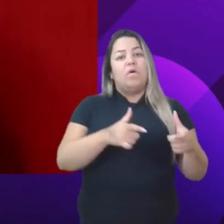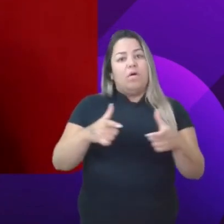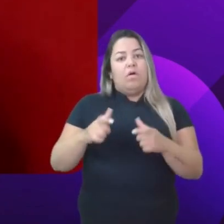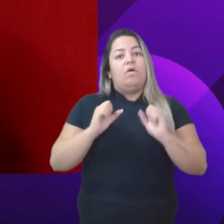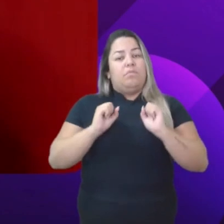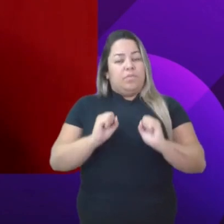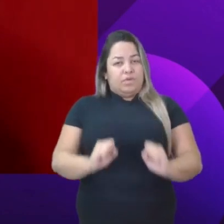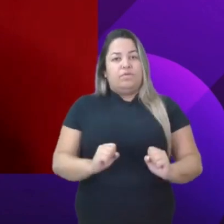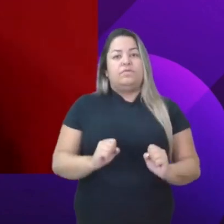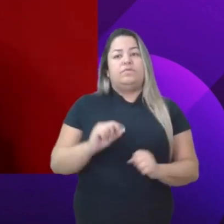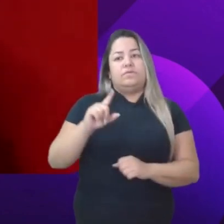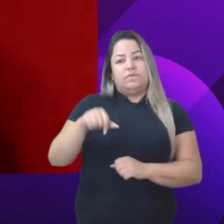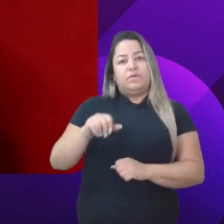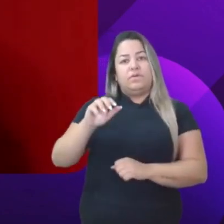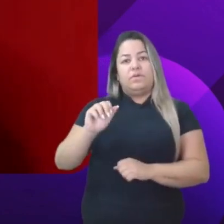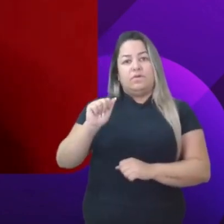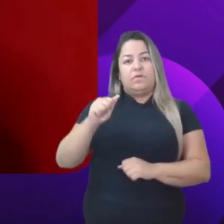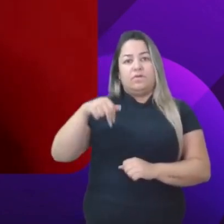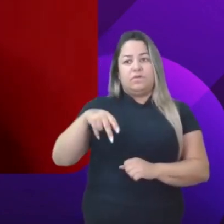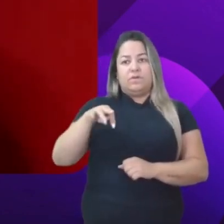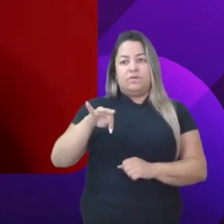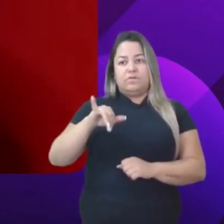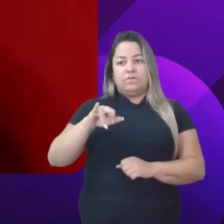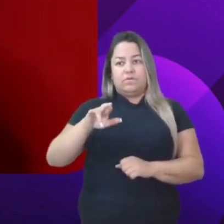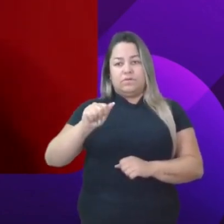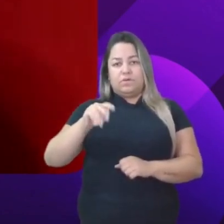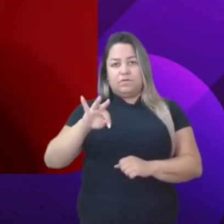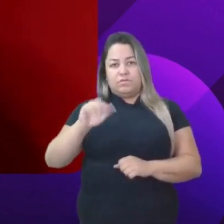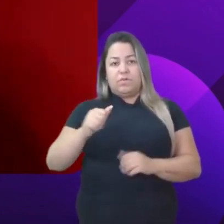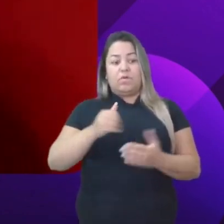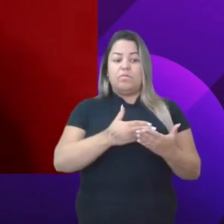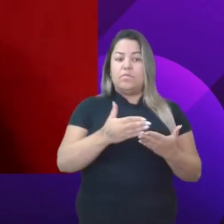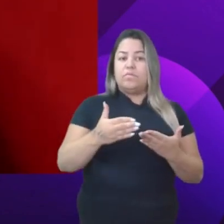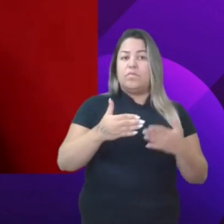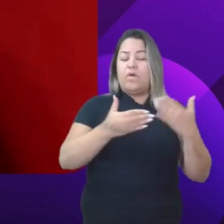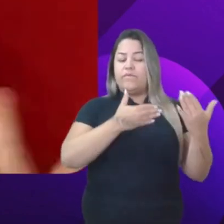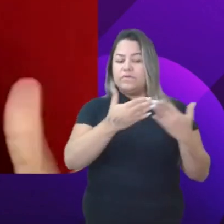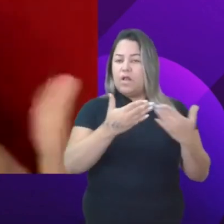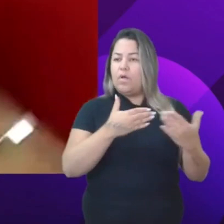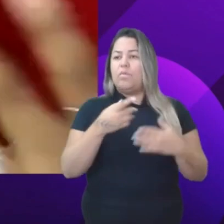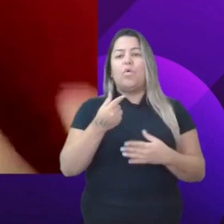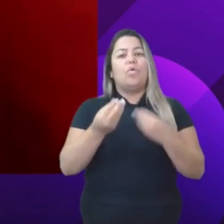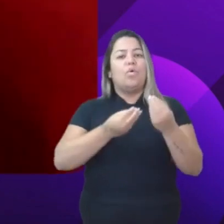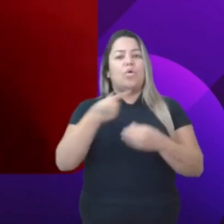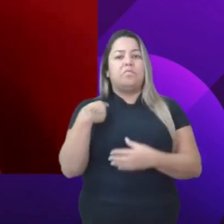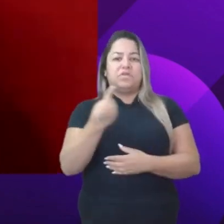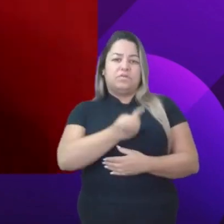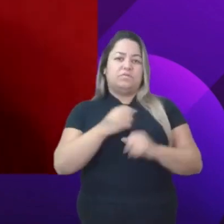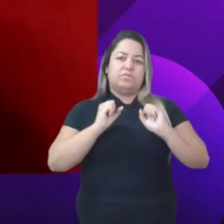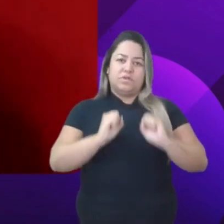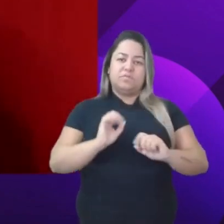ser um espaço antirracista. Então, hoje nós vamos conversar um pouco sobre como nós